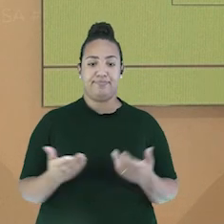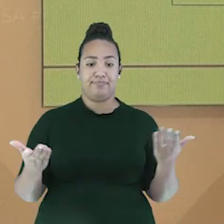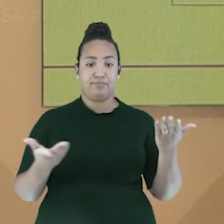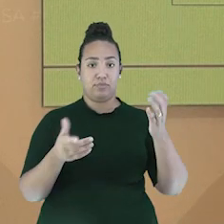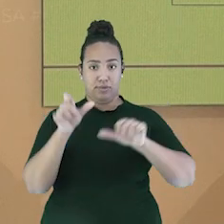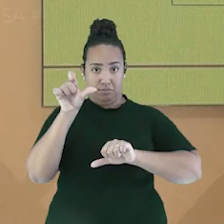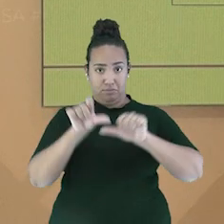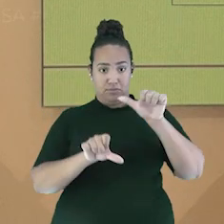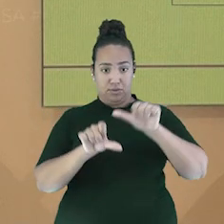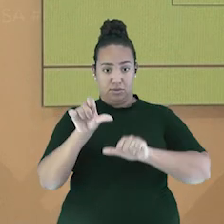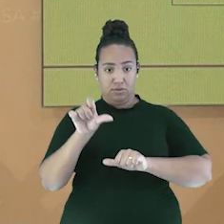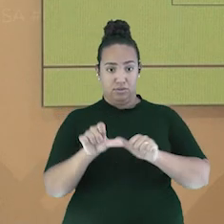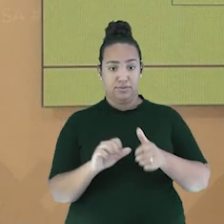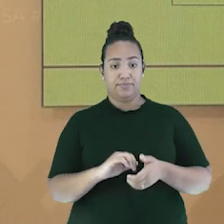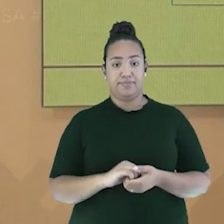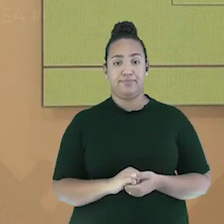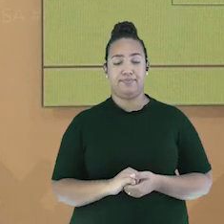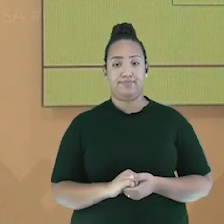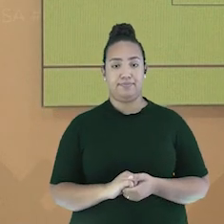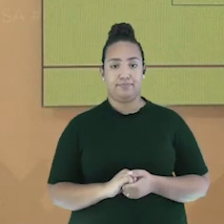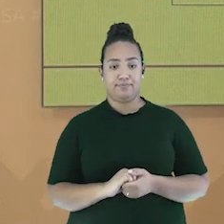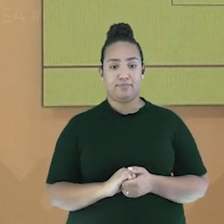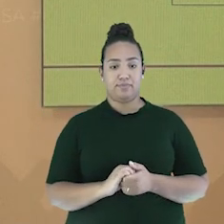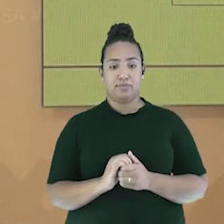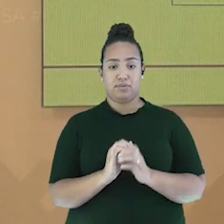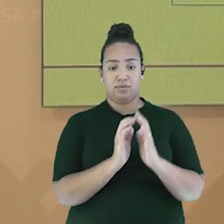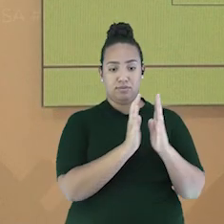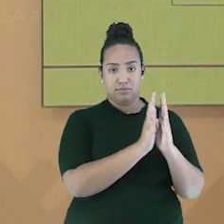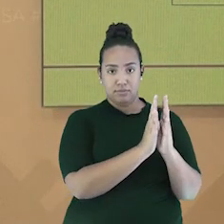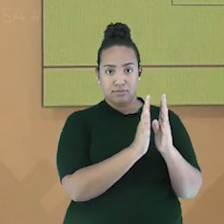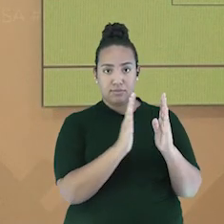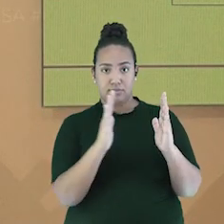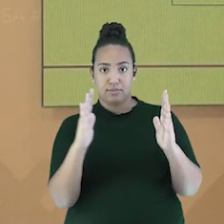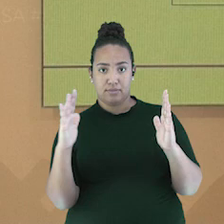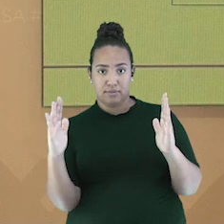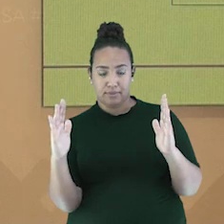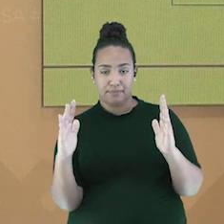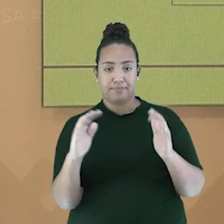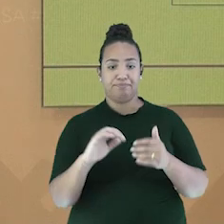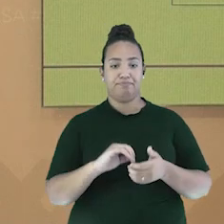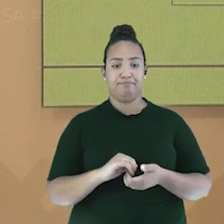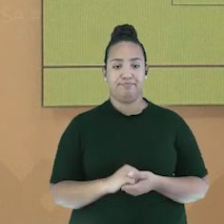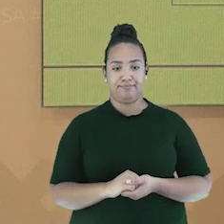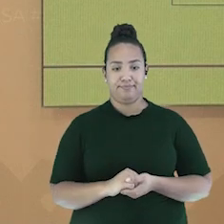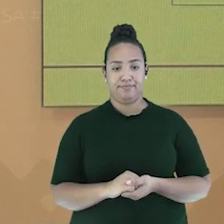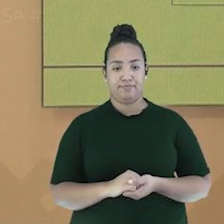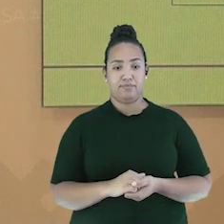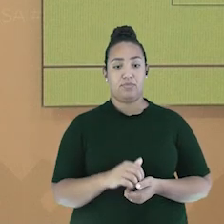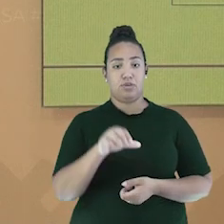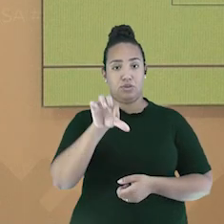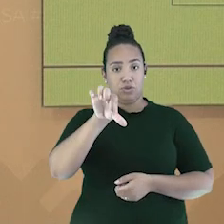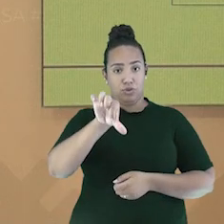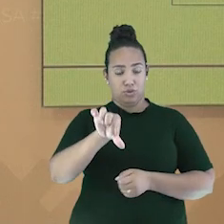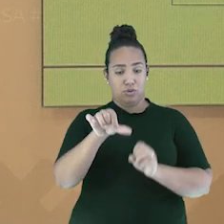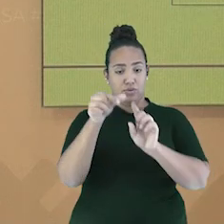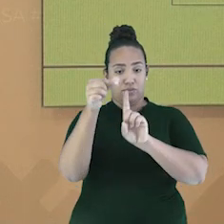da direita para a esquerda temos nove unidades